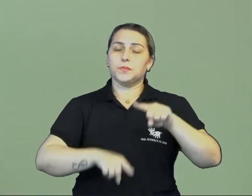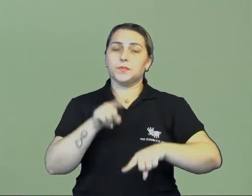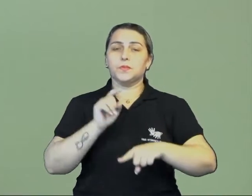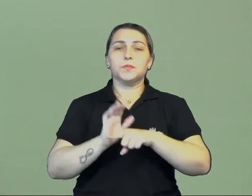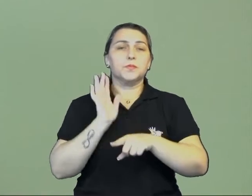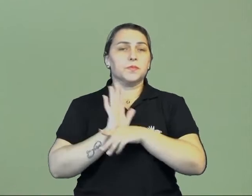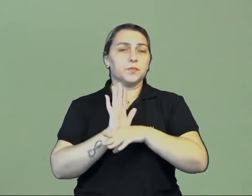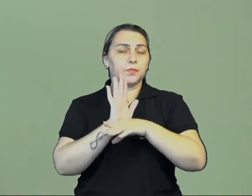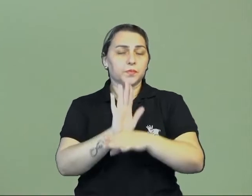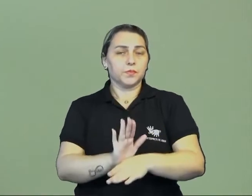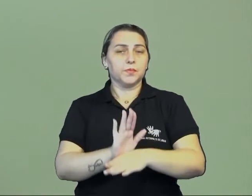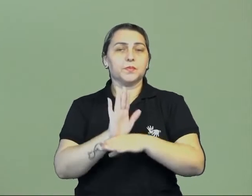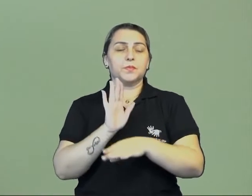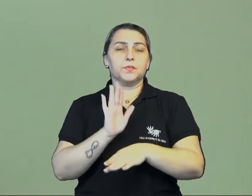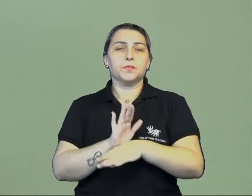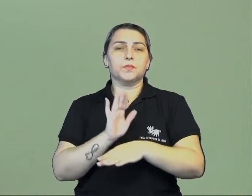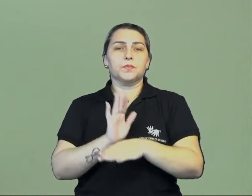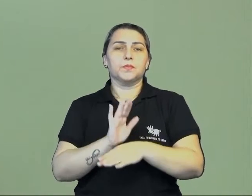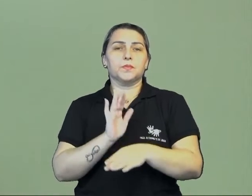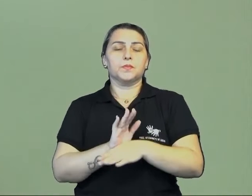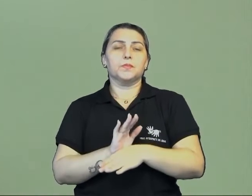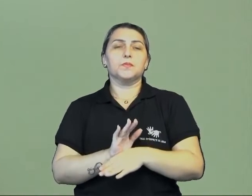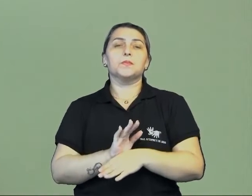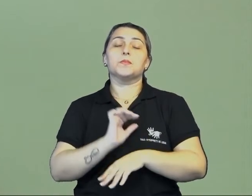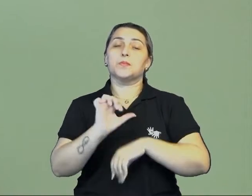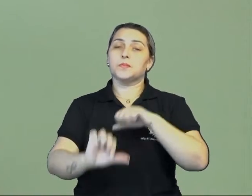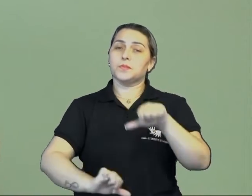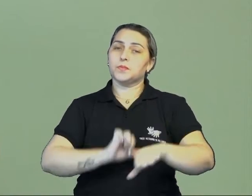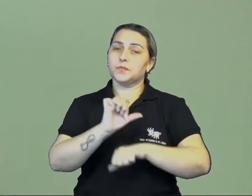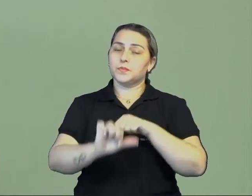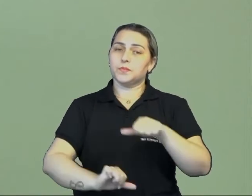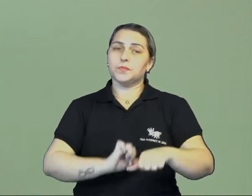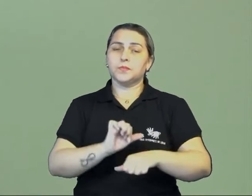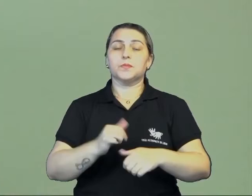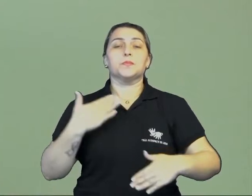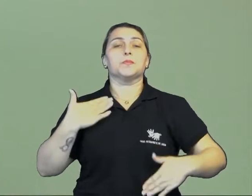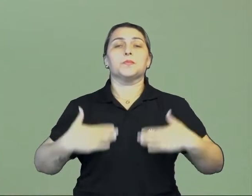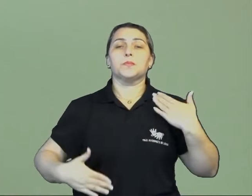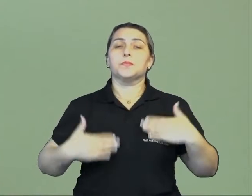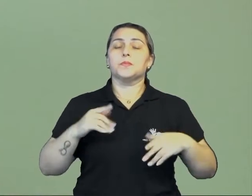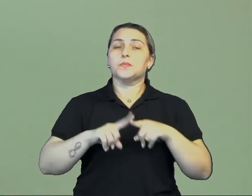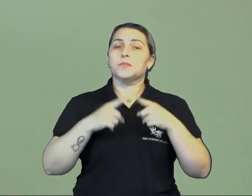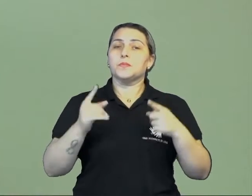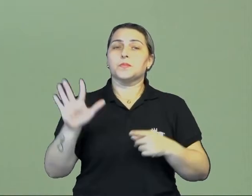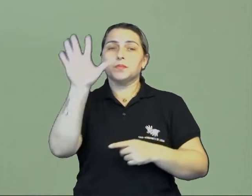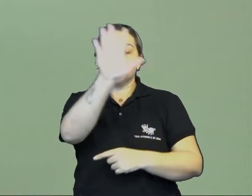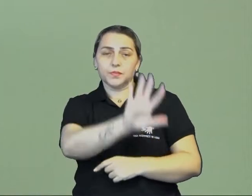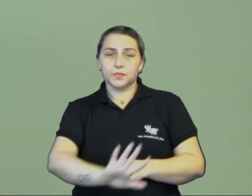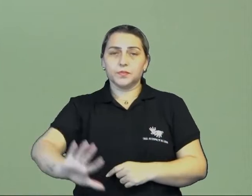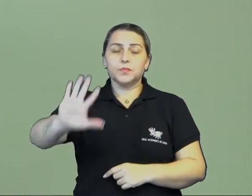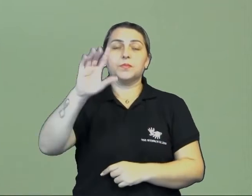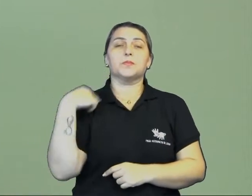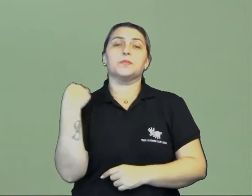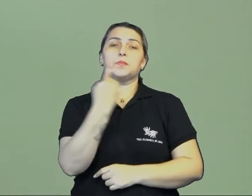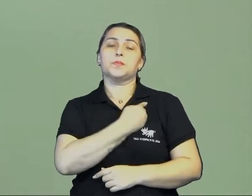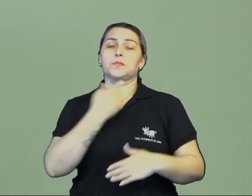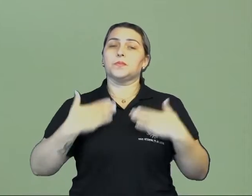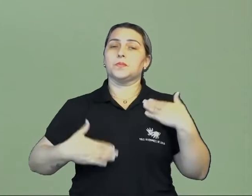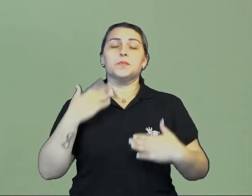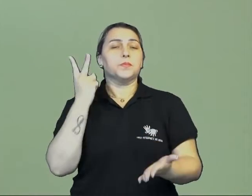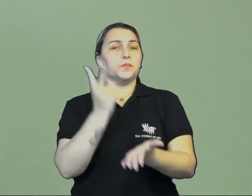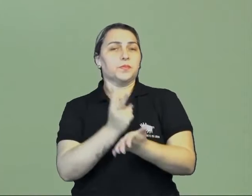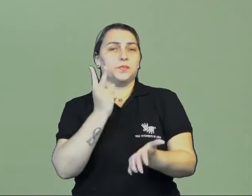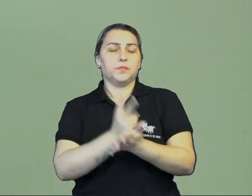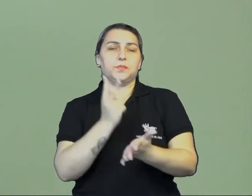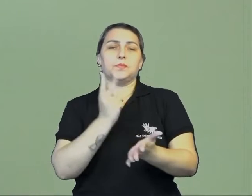acompanhando, eles vão ajudando nessa mudança e transformação corporal, mas de forma geral, o nosso corpo ele sempre se adequa